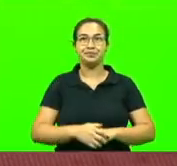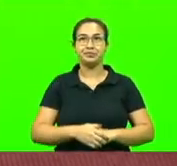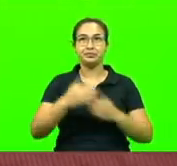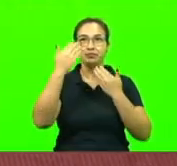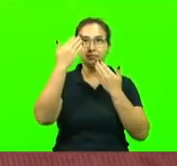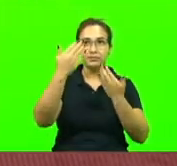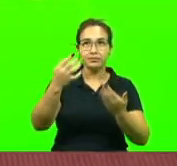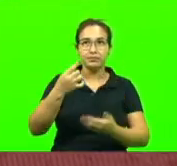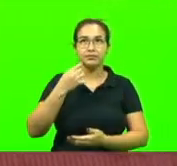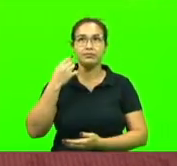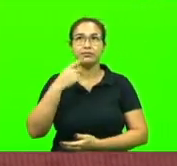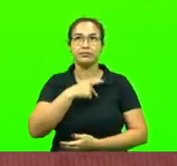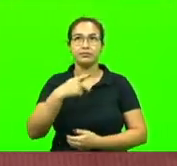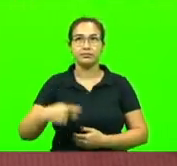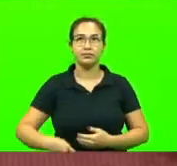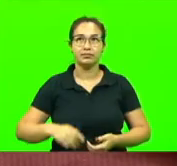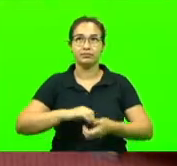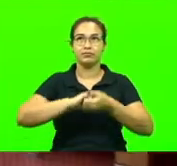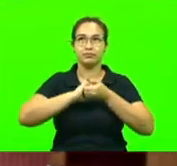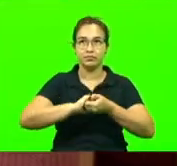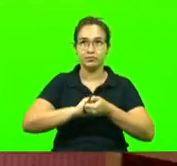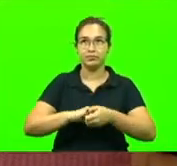presidente. Cumprimento Vossa Excelência.